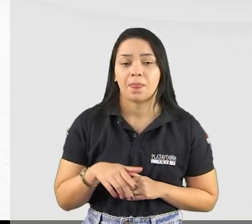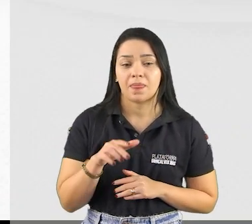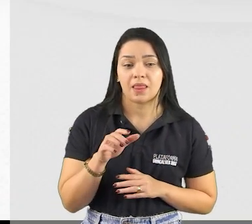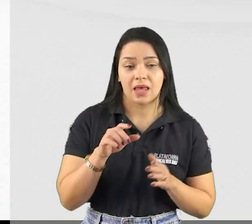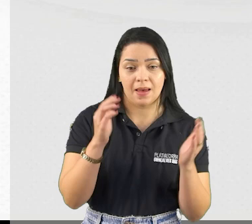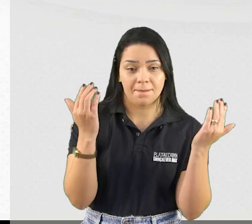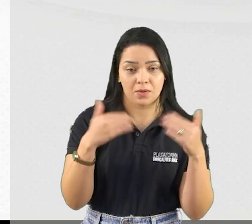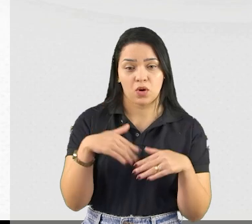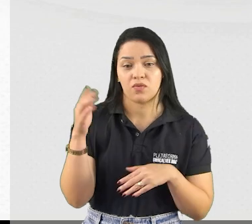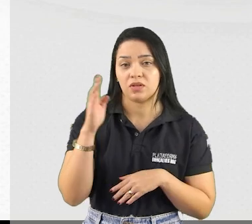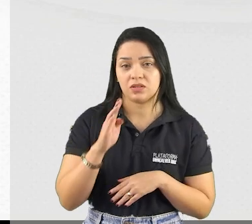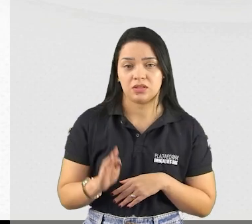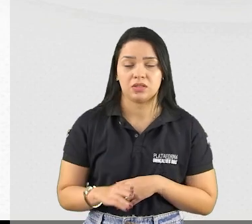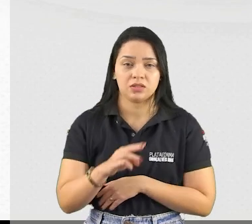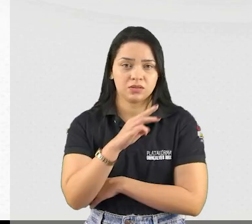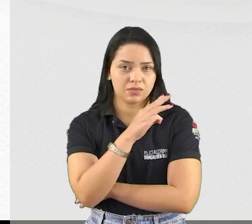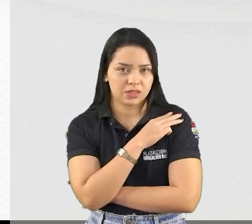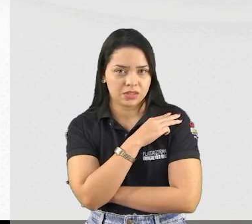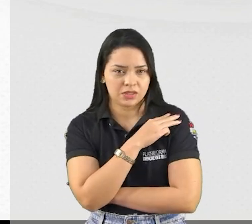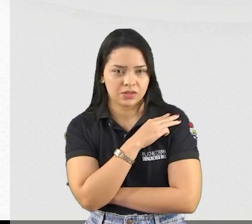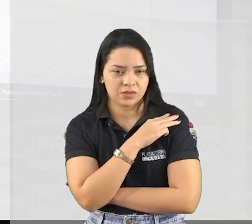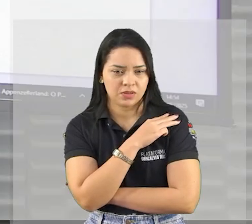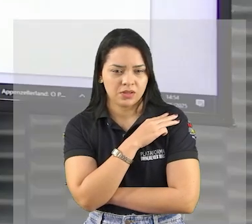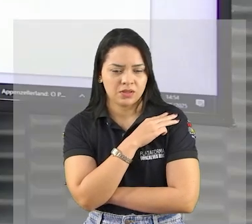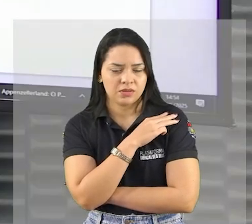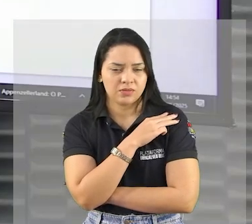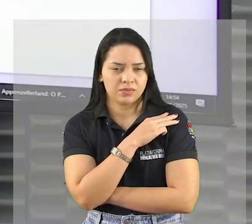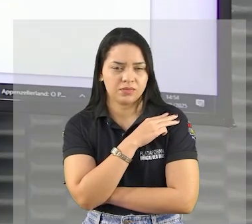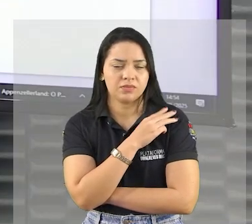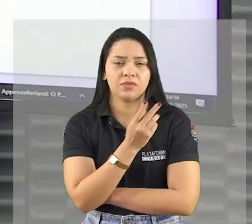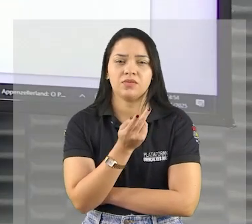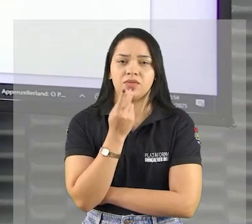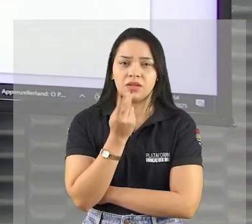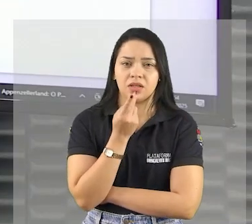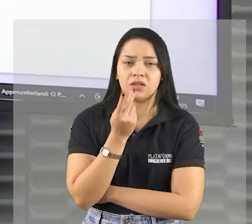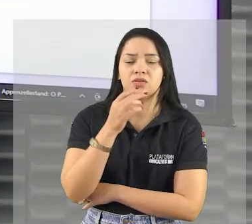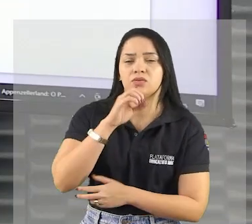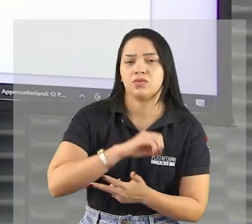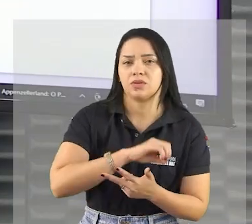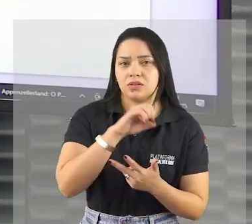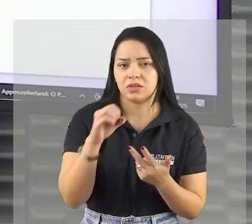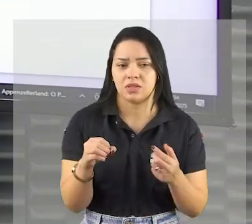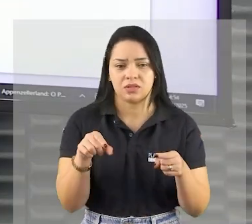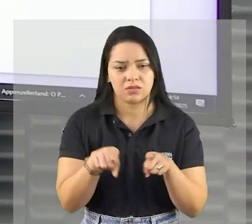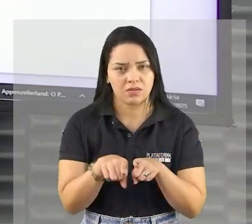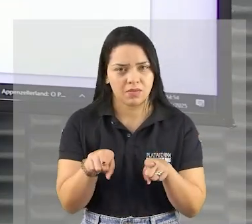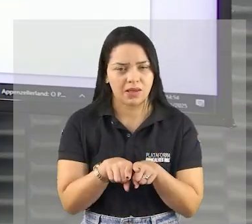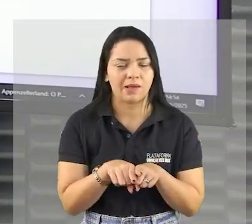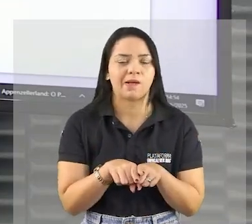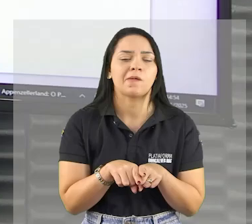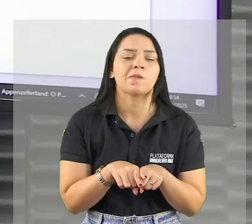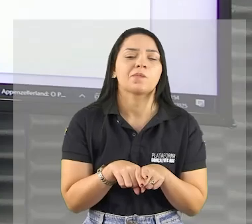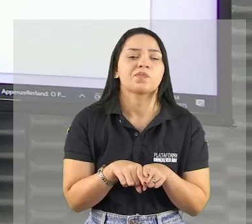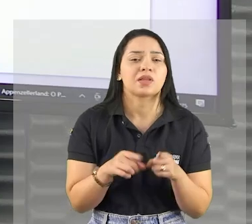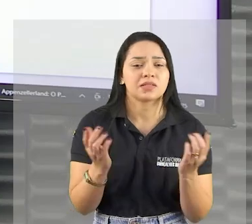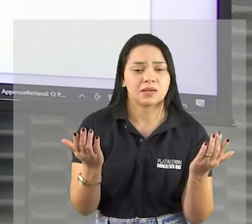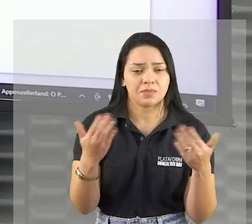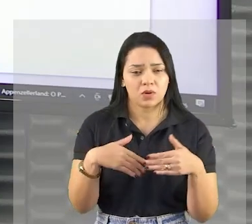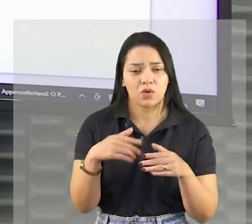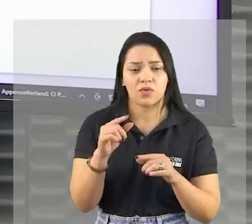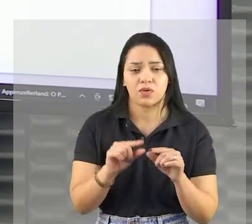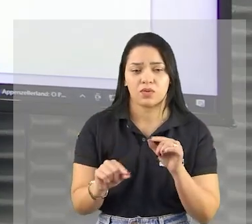é o Exame Nacional do Ensino Médio. Quando a gente está falando do Enem, a gente está falando desse exame, que nada mais é do